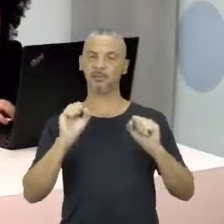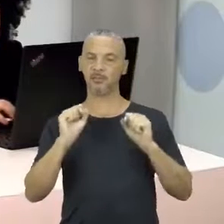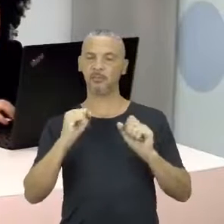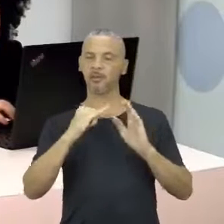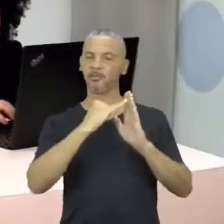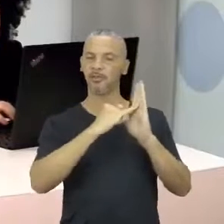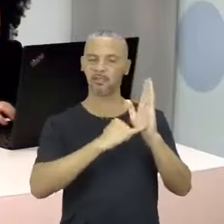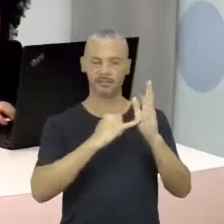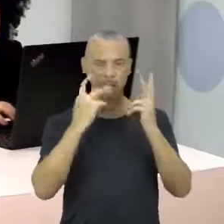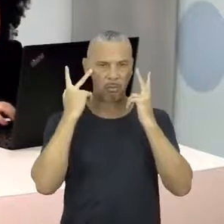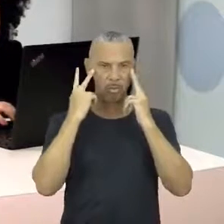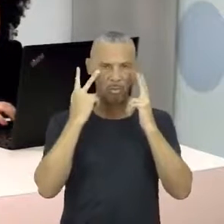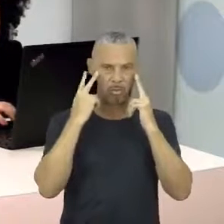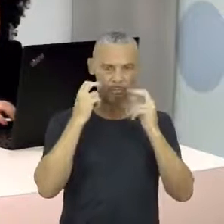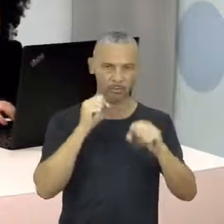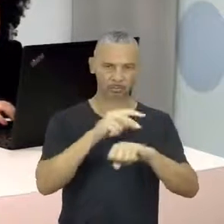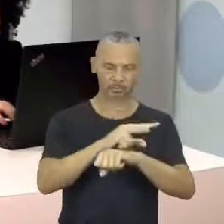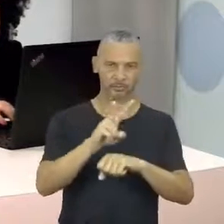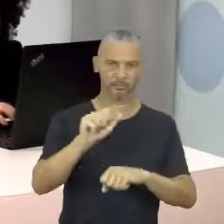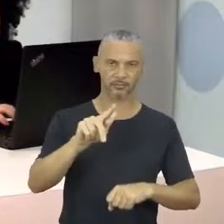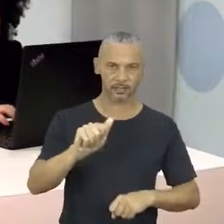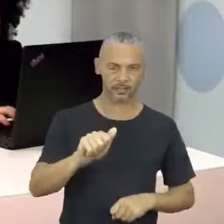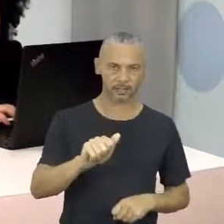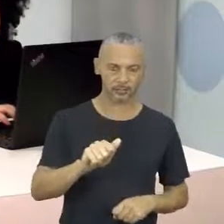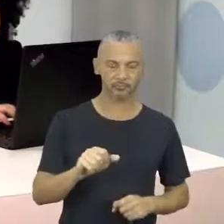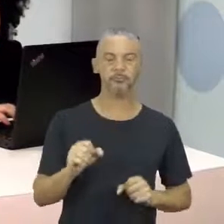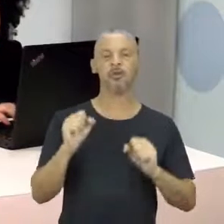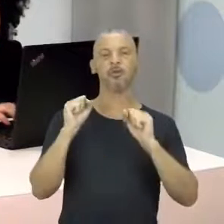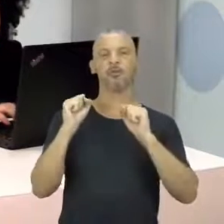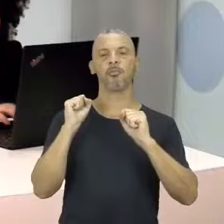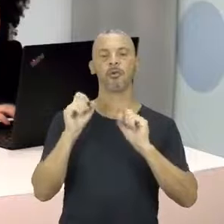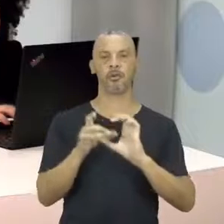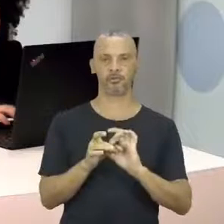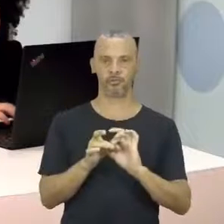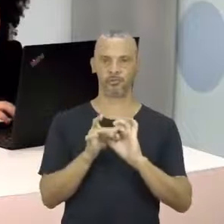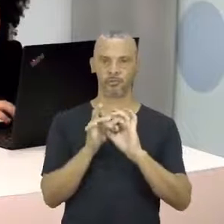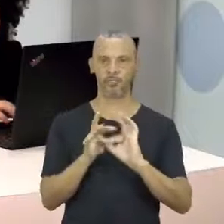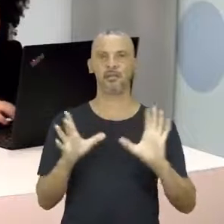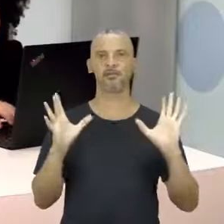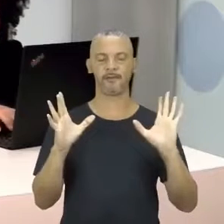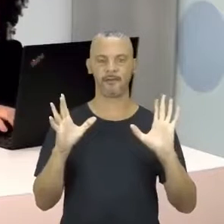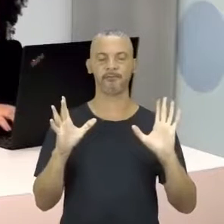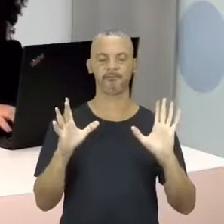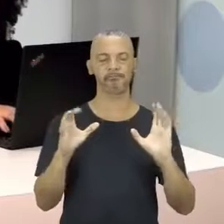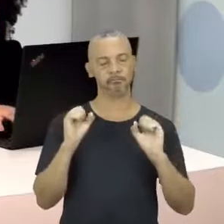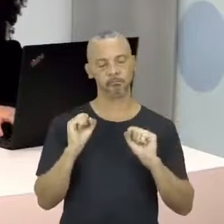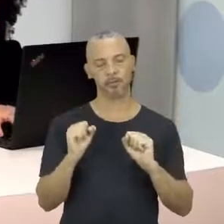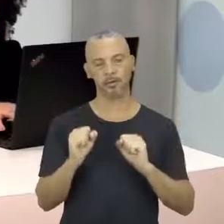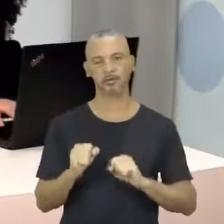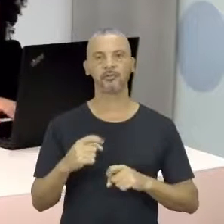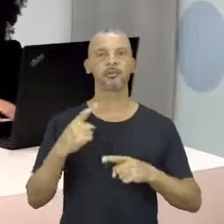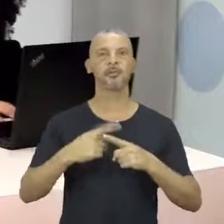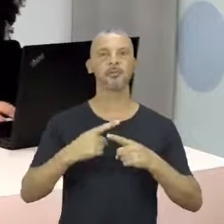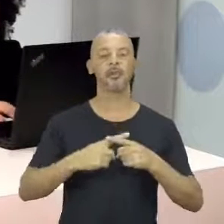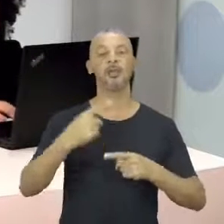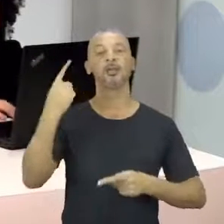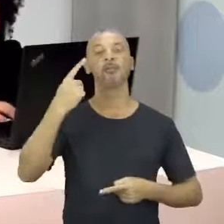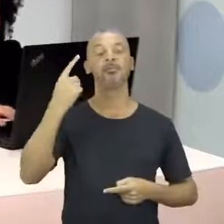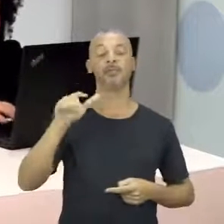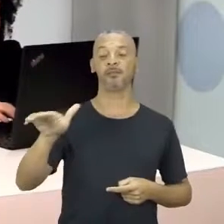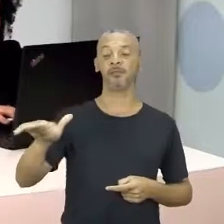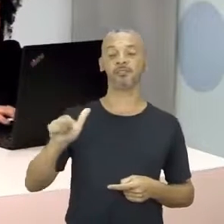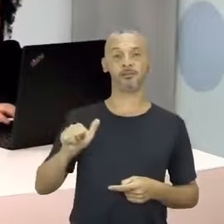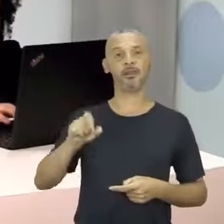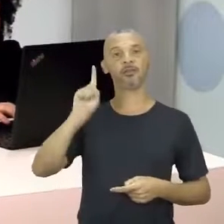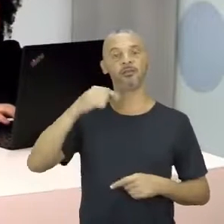atribuição? Ele pode fazer sim. Pode fazer, Ricardo, porque o primeiro processo que você vai ser chamado é